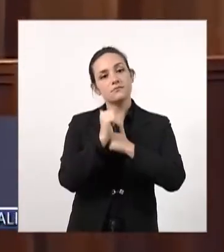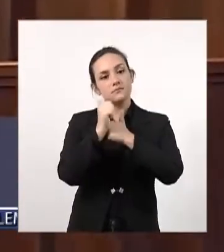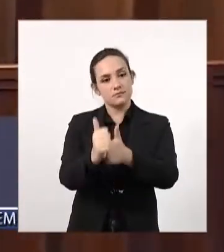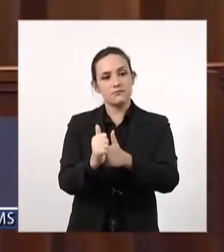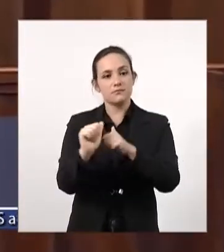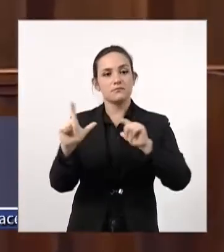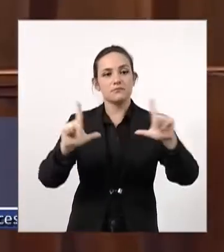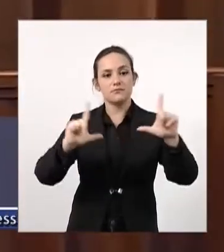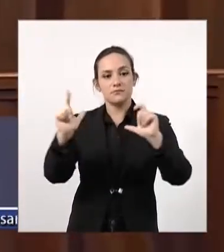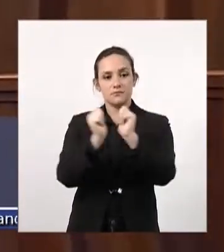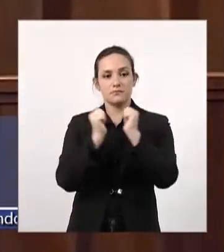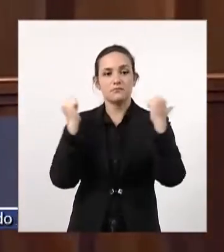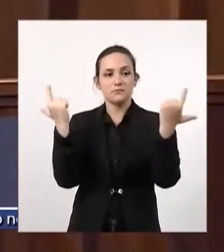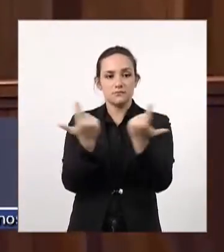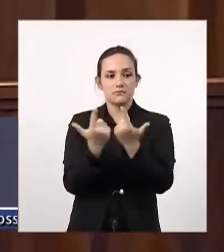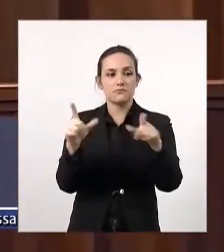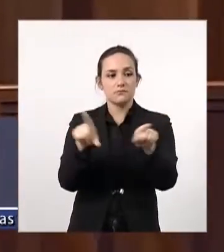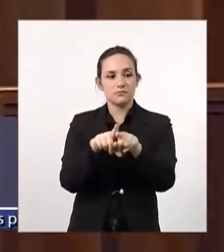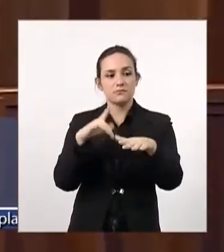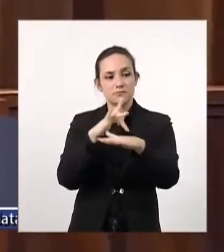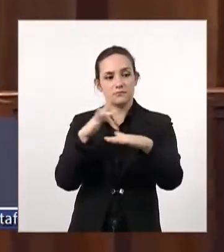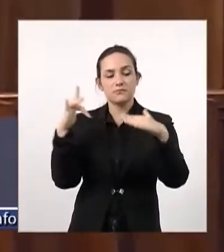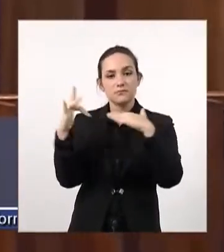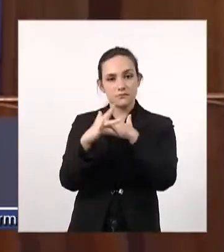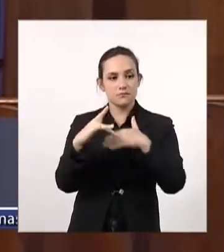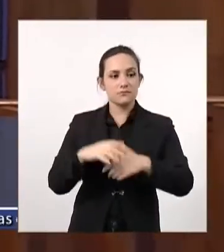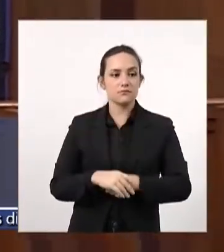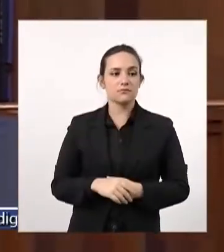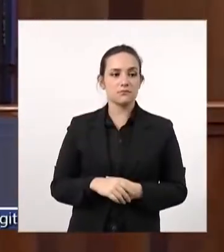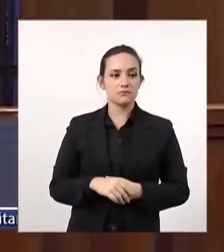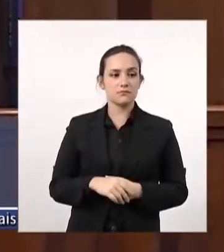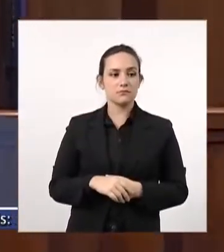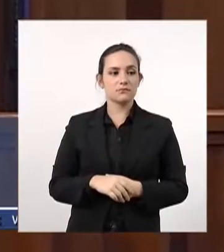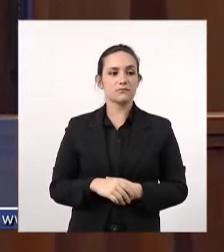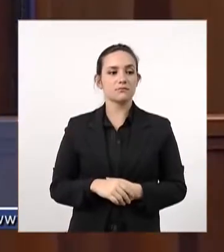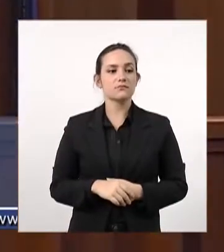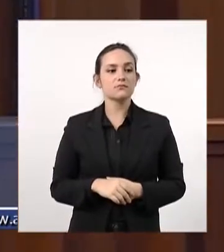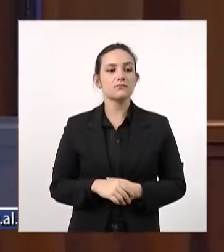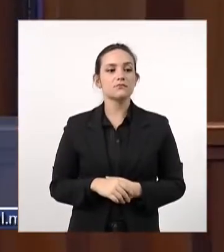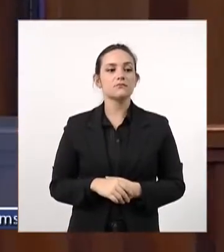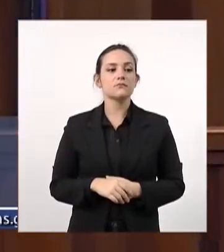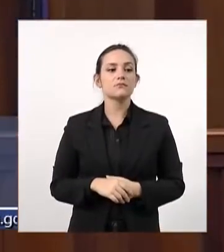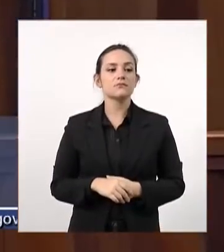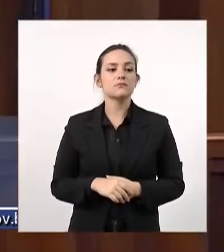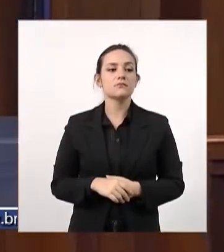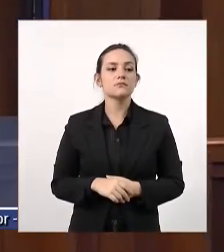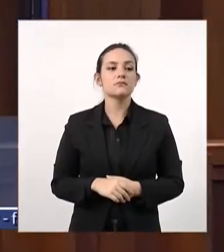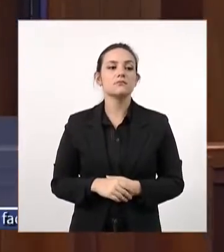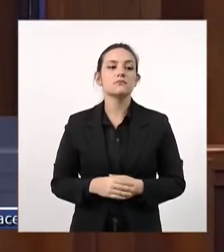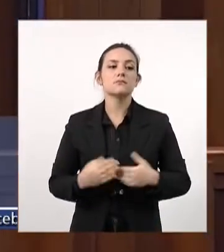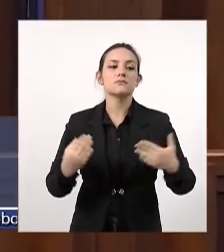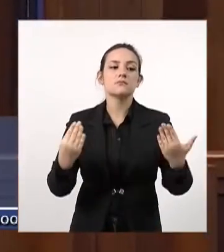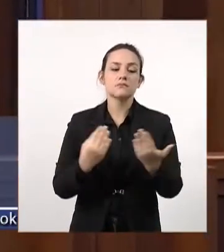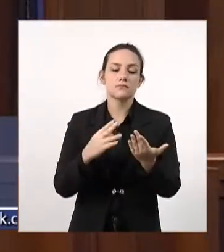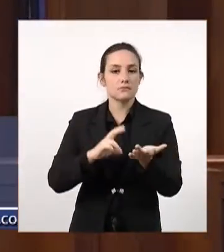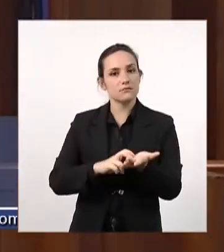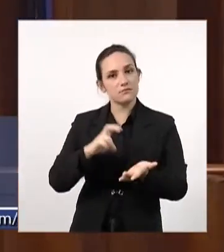redes sociais. Eu venho, senhor presidente, nesta manhã,